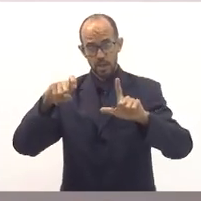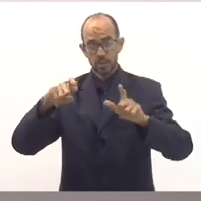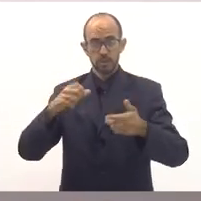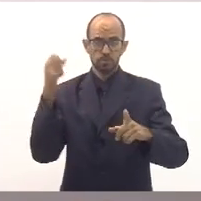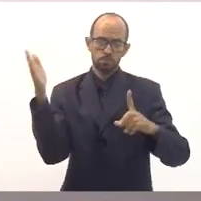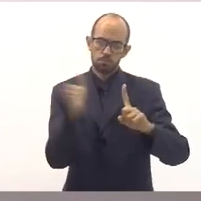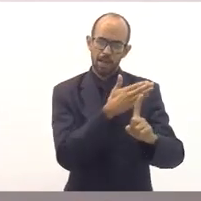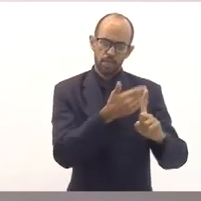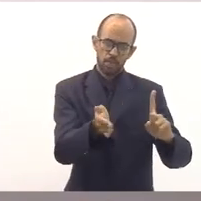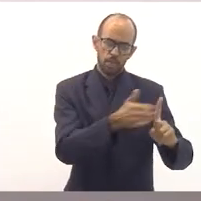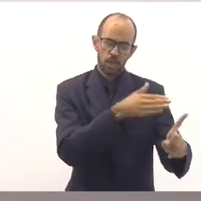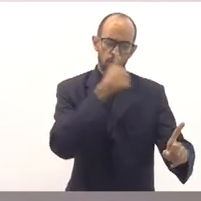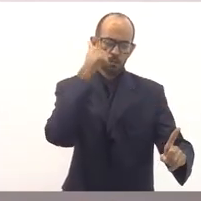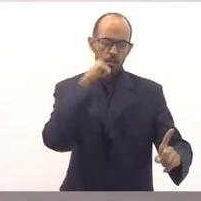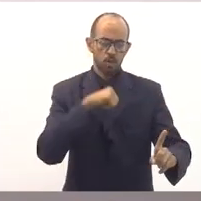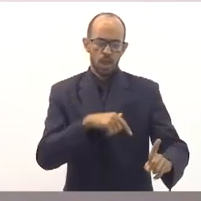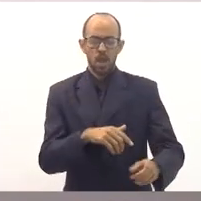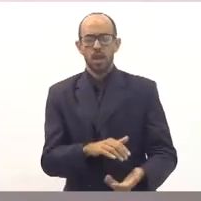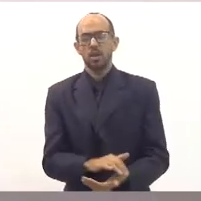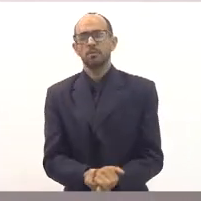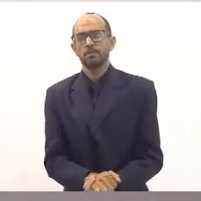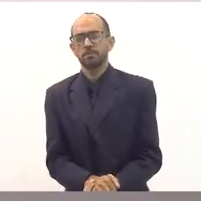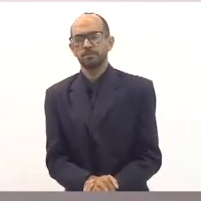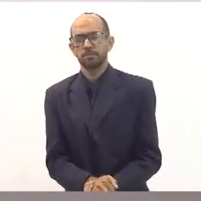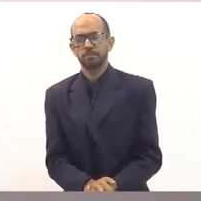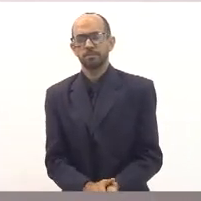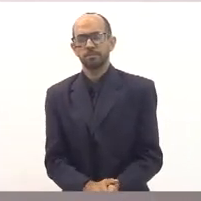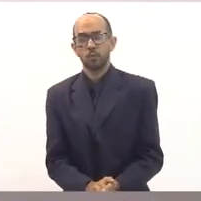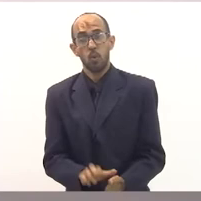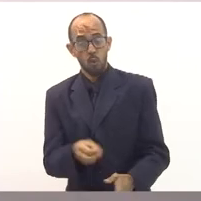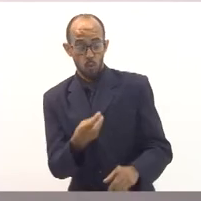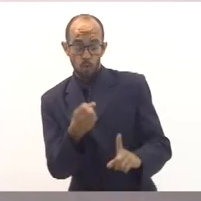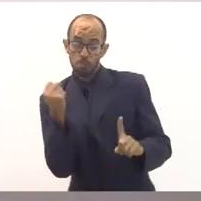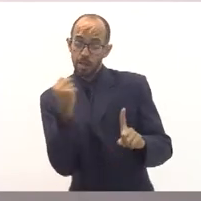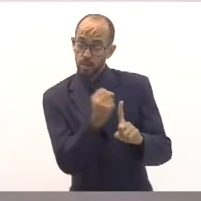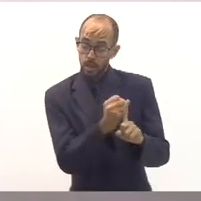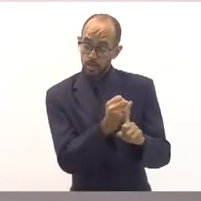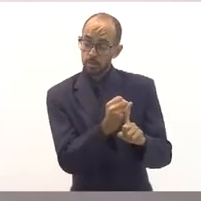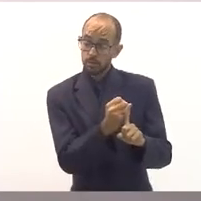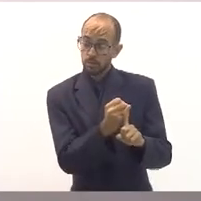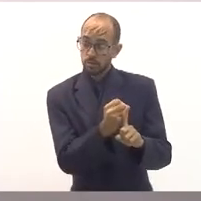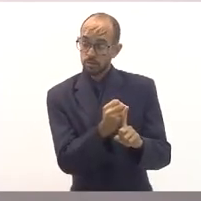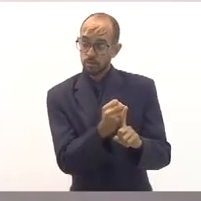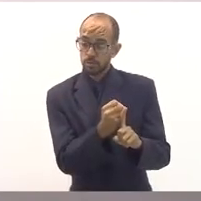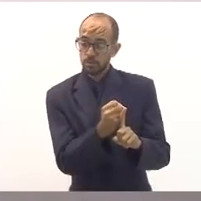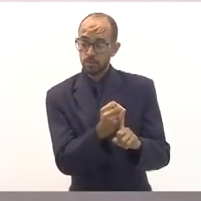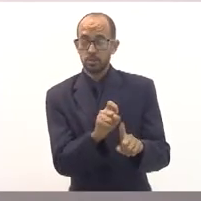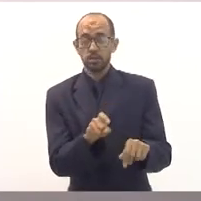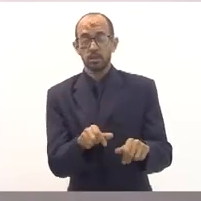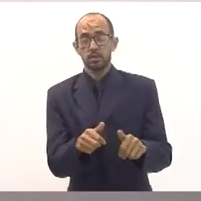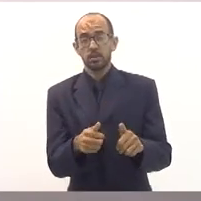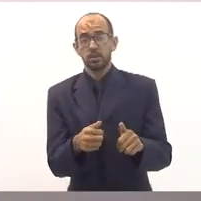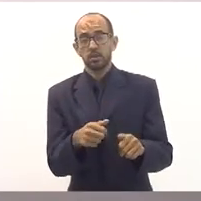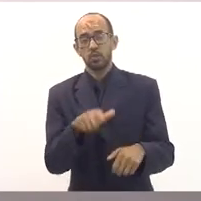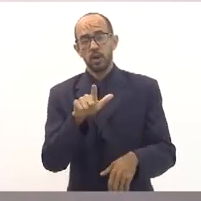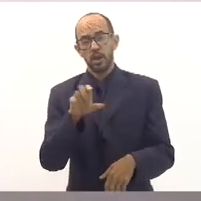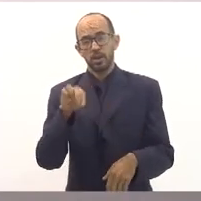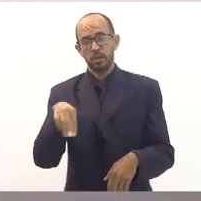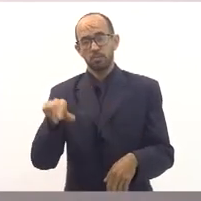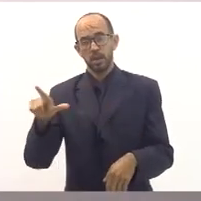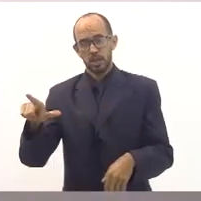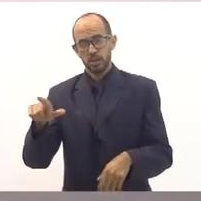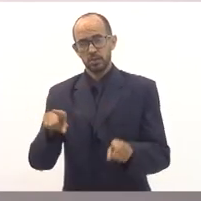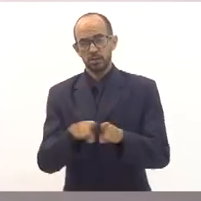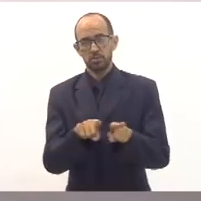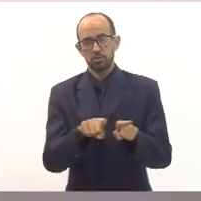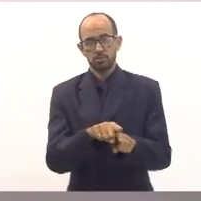bateu em sua sua ex-companheira e material para dar bater e matar então tanto o mlm quanto